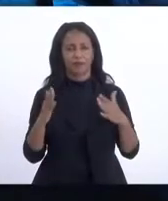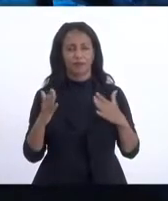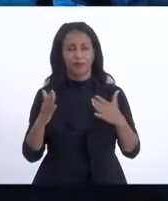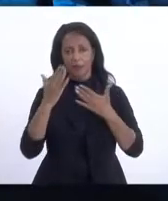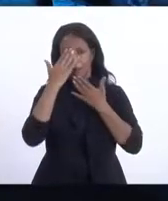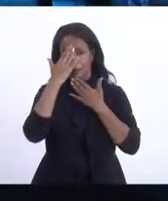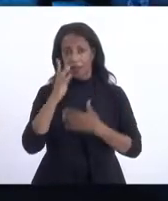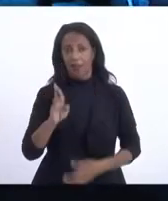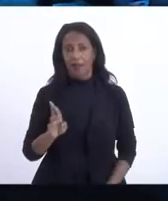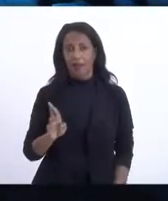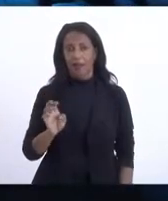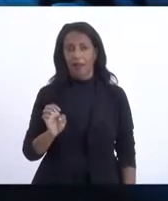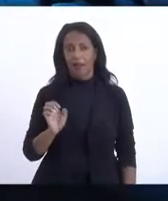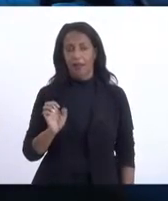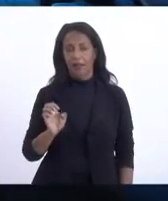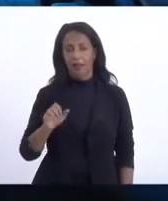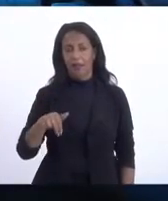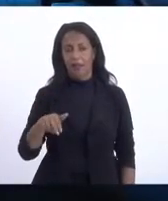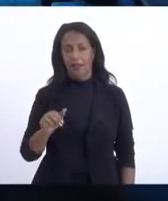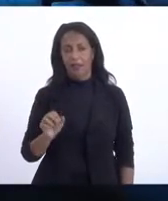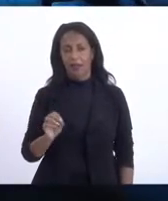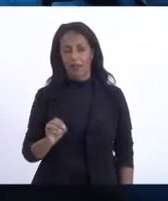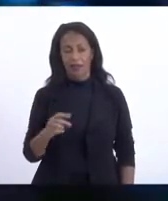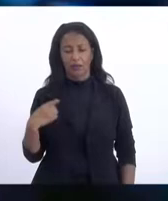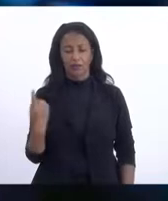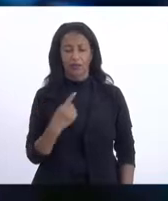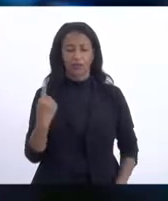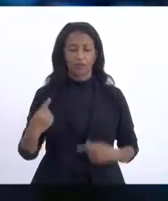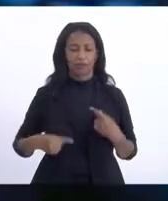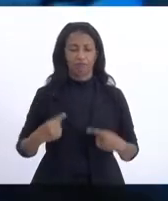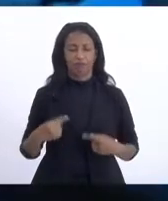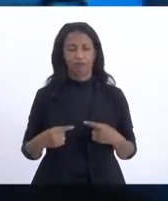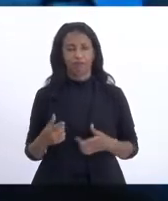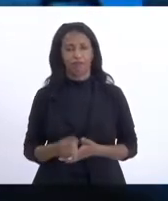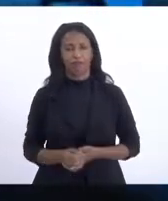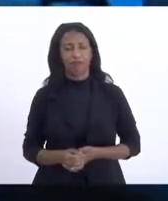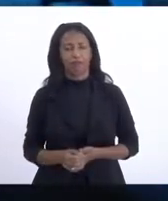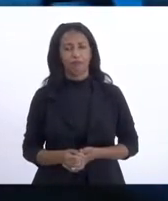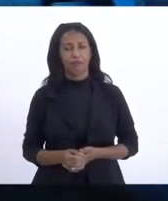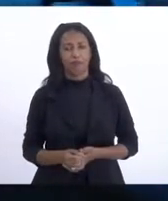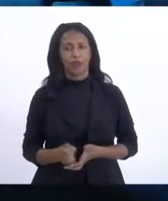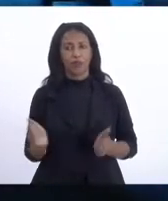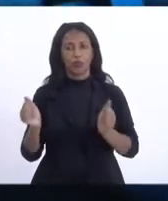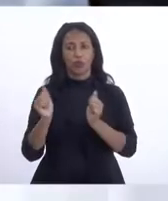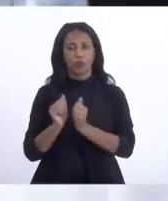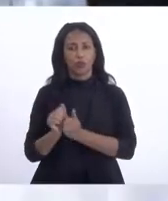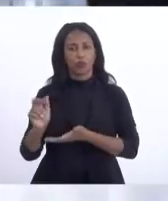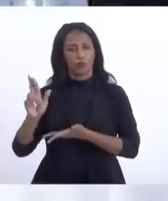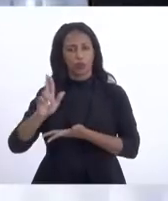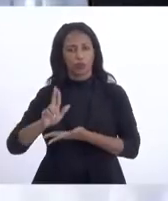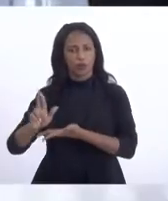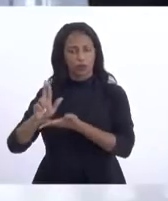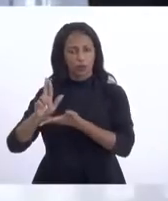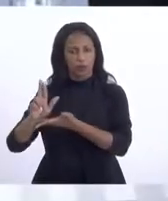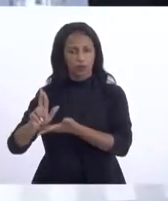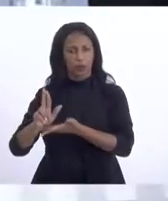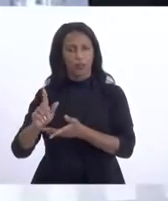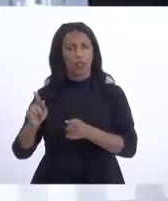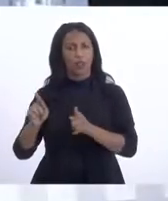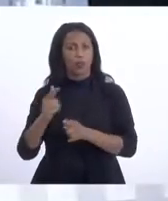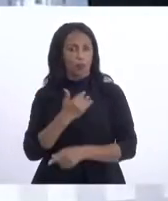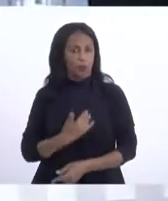Obrigado, Renato. Nós estamos discutindo com os reitores das universidades públicas, federais, estaduais e também